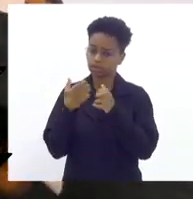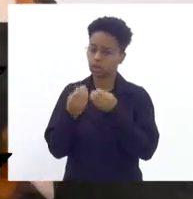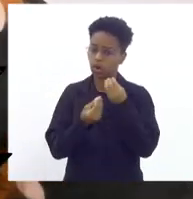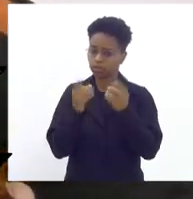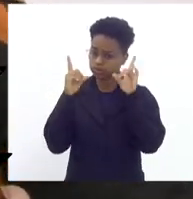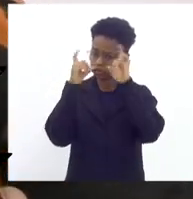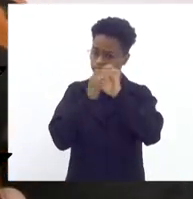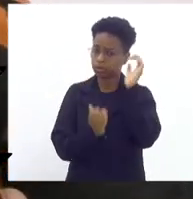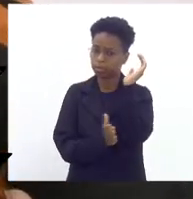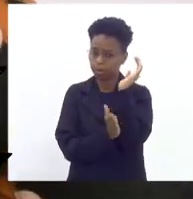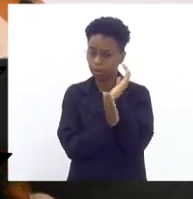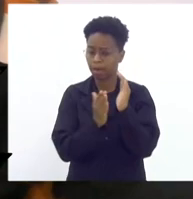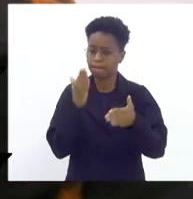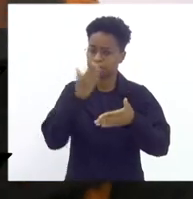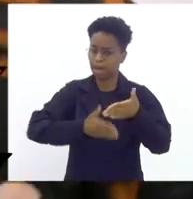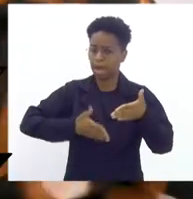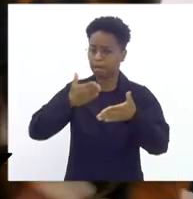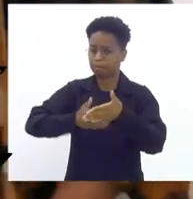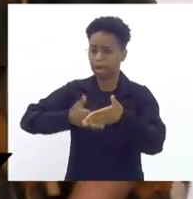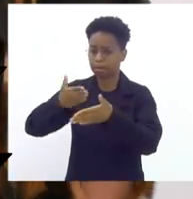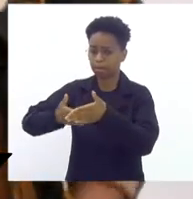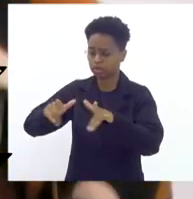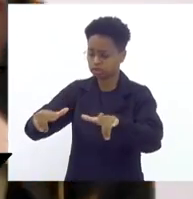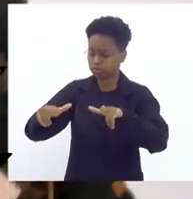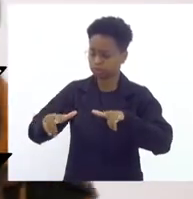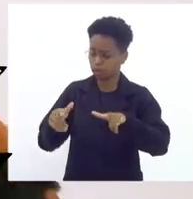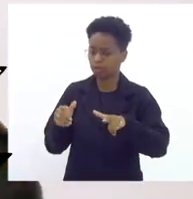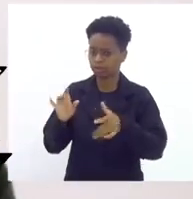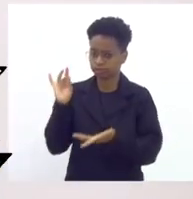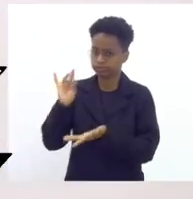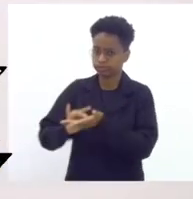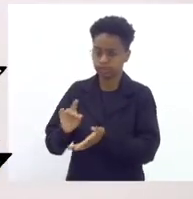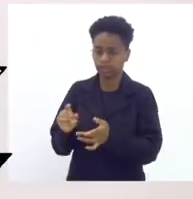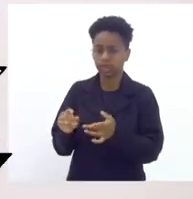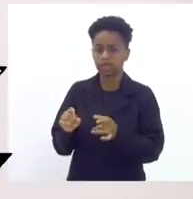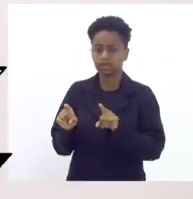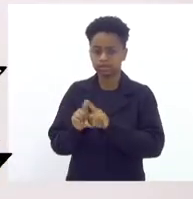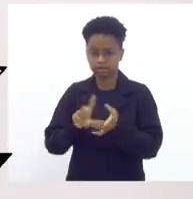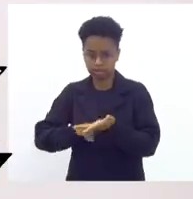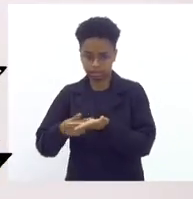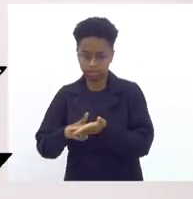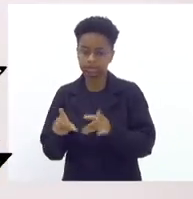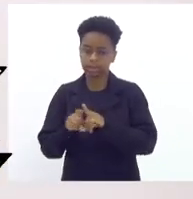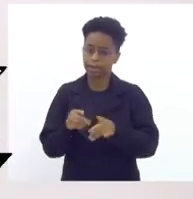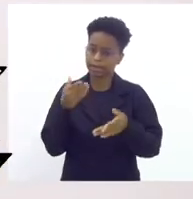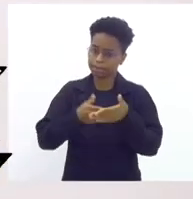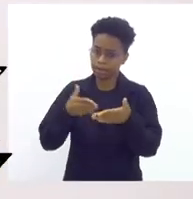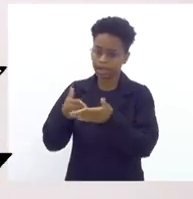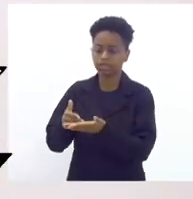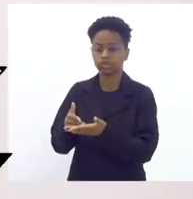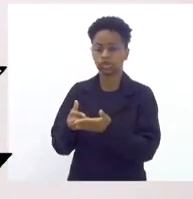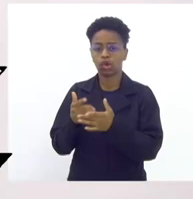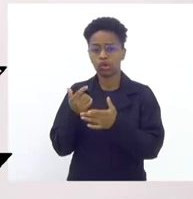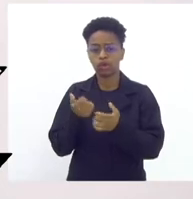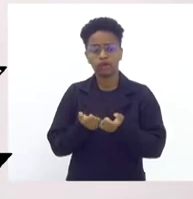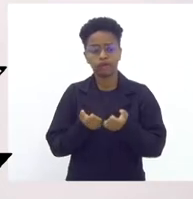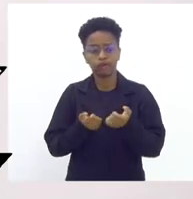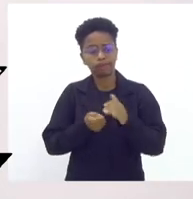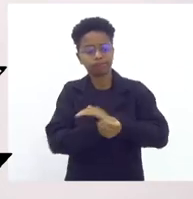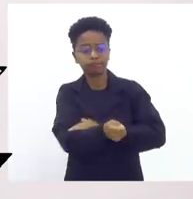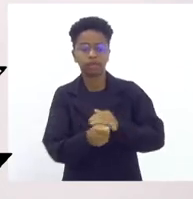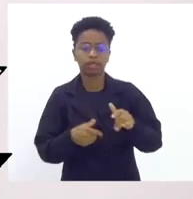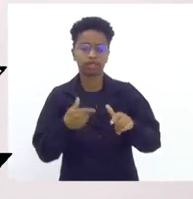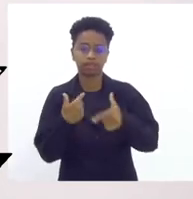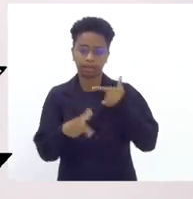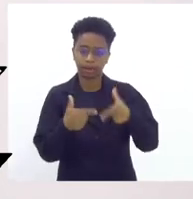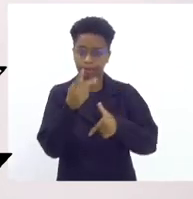que tanto a travanca né a validação do diplomas e tanto a travanca a empregabilidade das pessoas lgbti que chegam aqui no